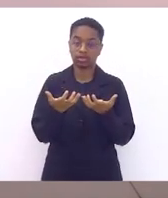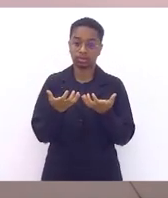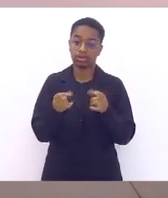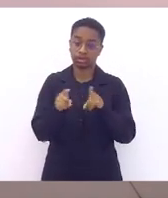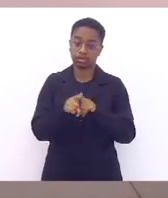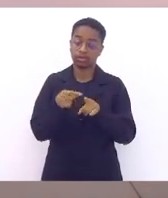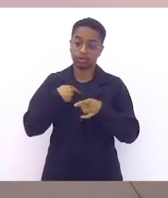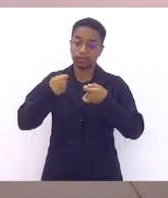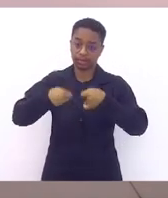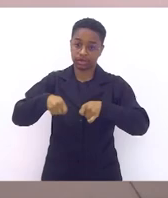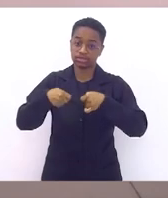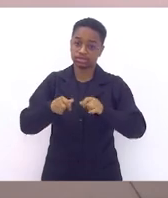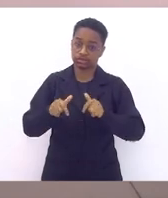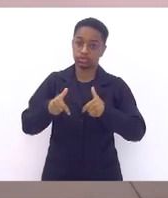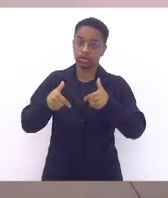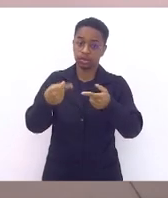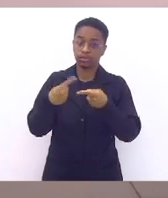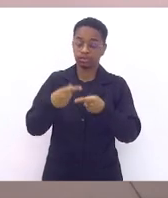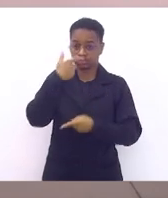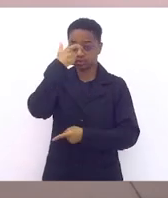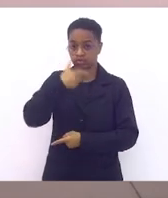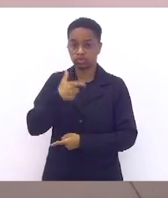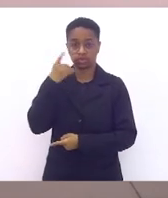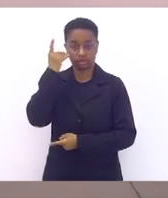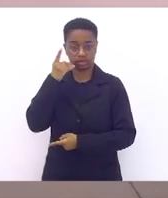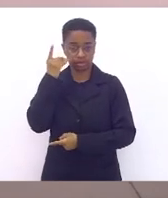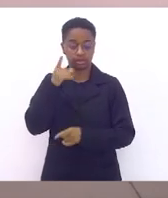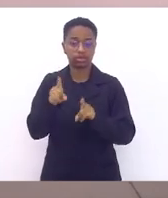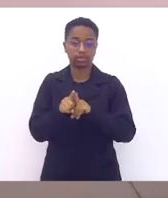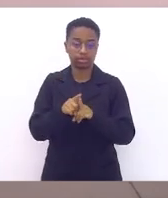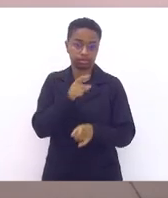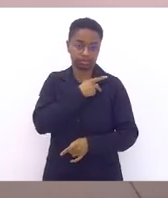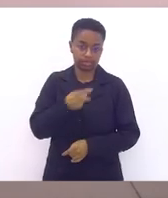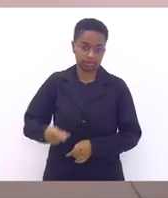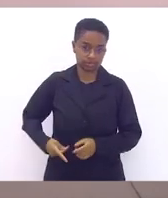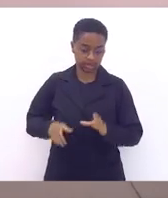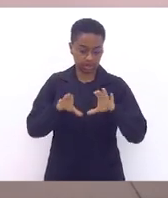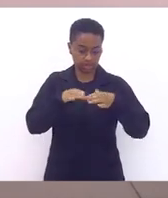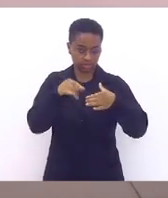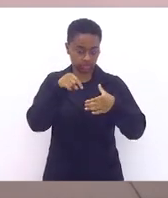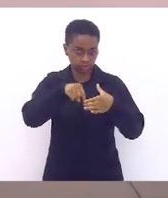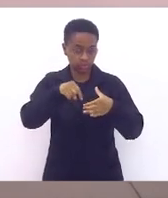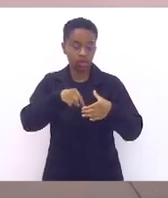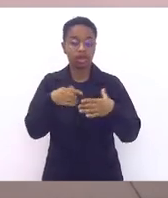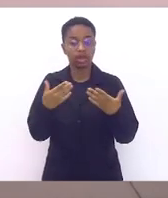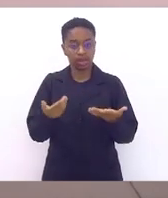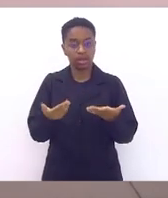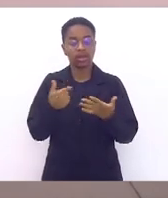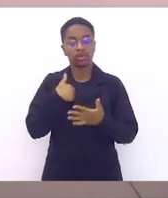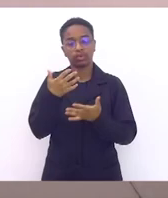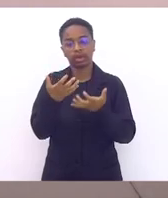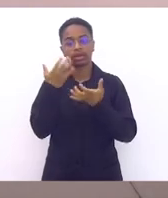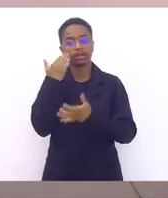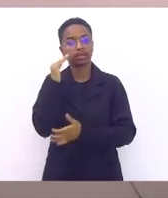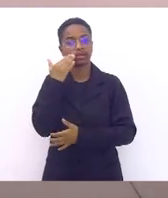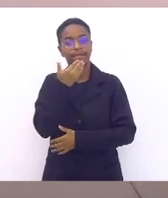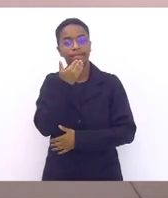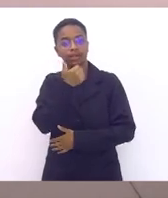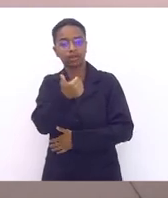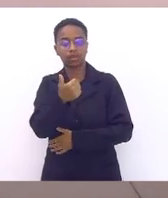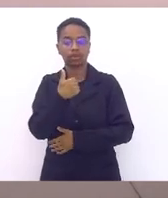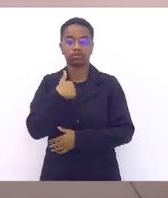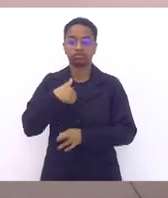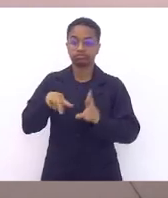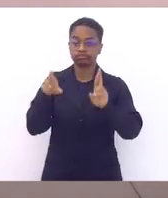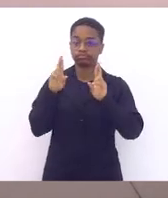devo fazê-lo como parlamentar e também como presidente da frente, eu quero entender melhor, espero